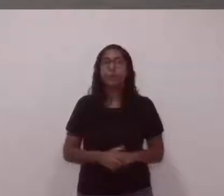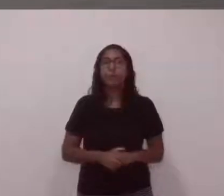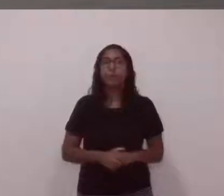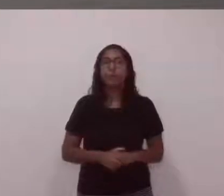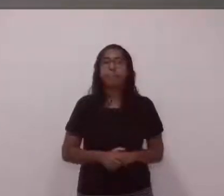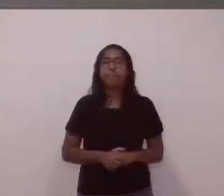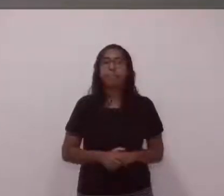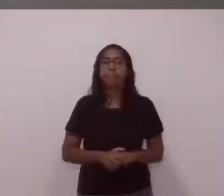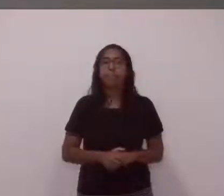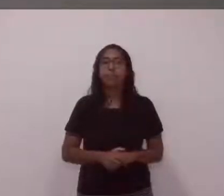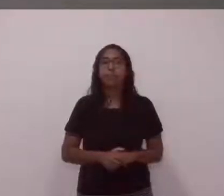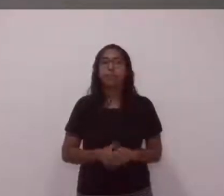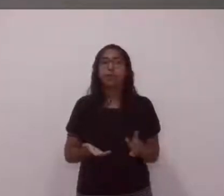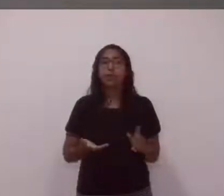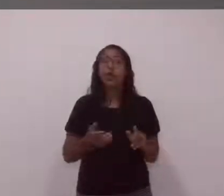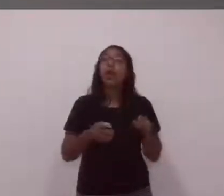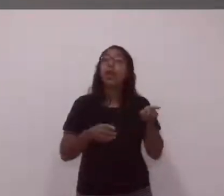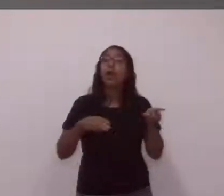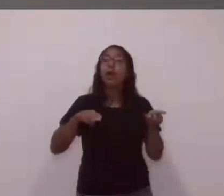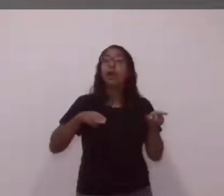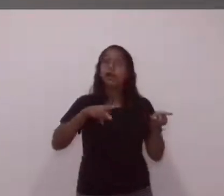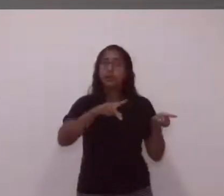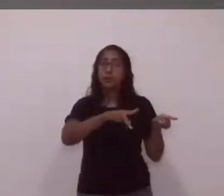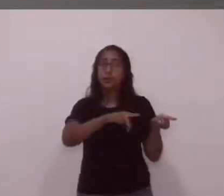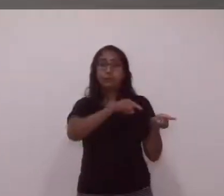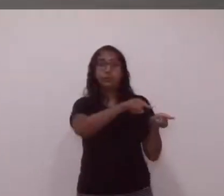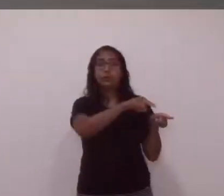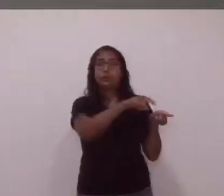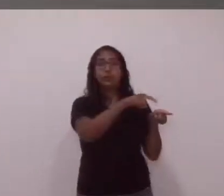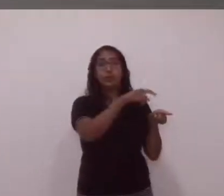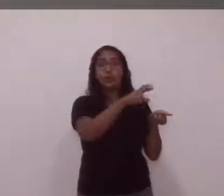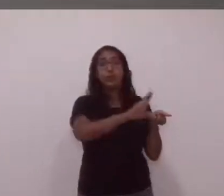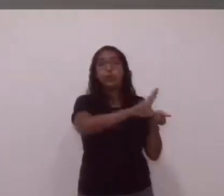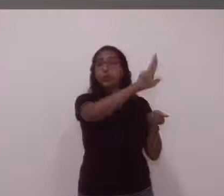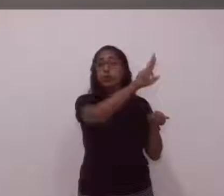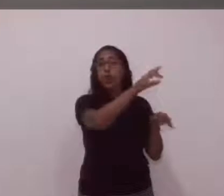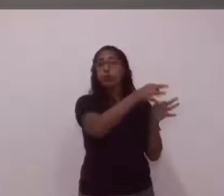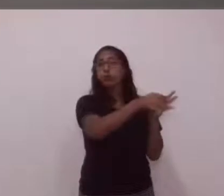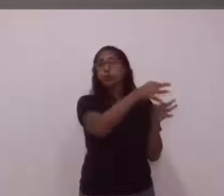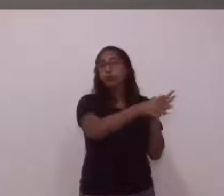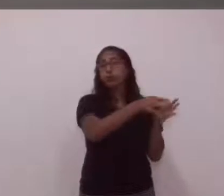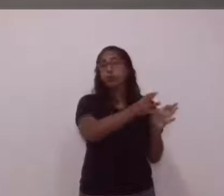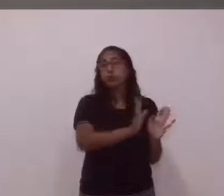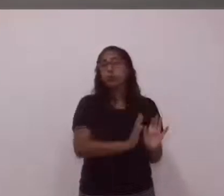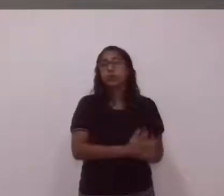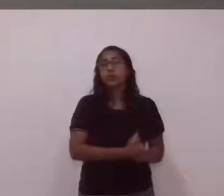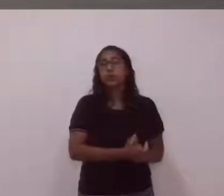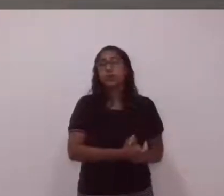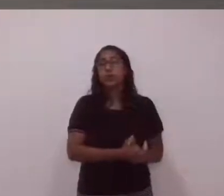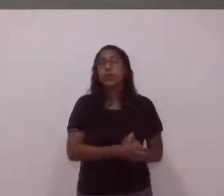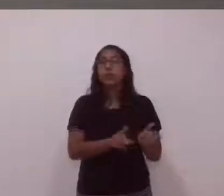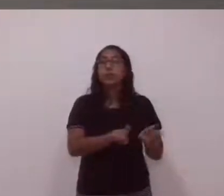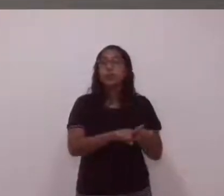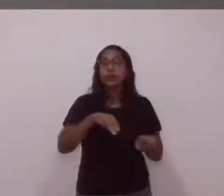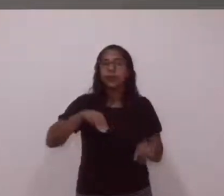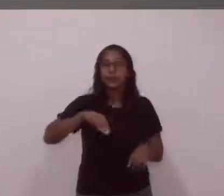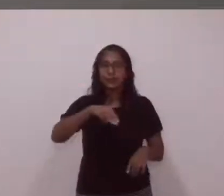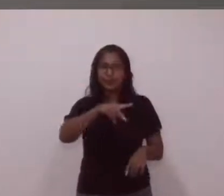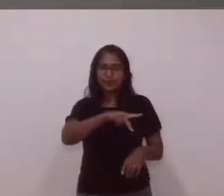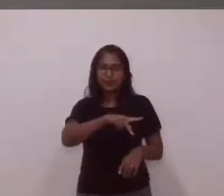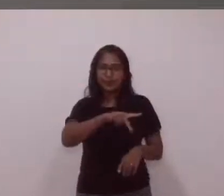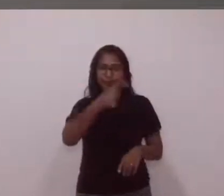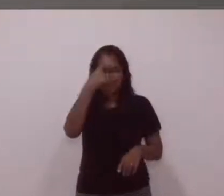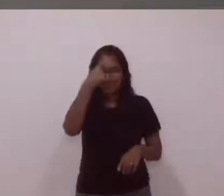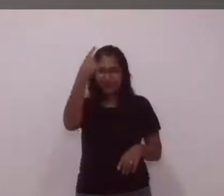a diretriz do Ministério Público Marcos Ferraz e o Ministério Público também vocês lembram daquele